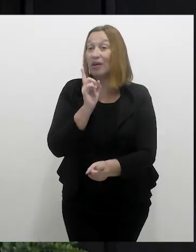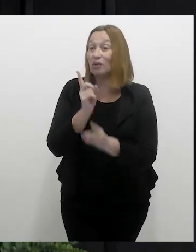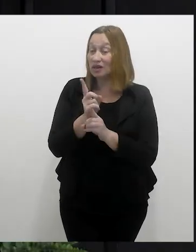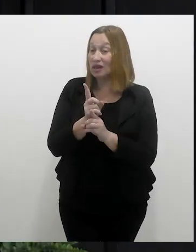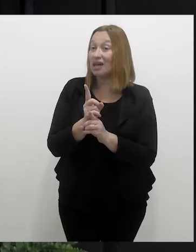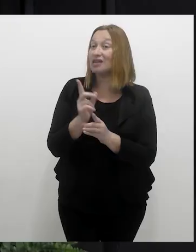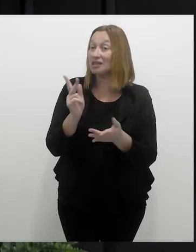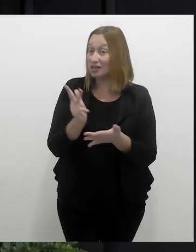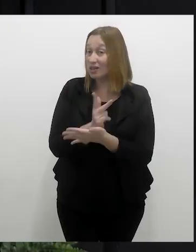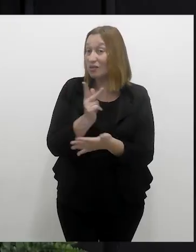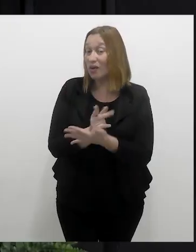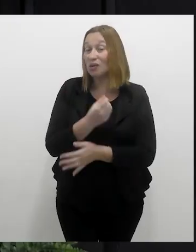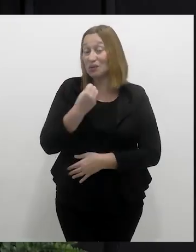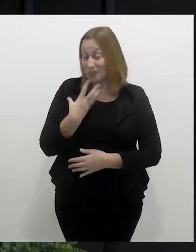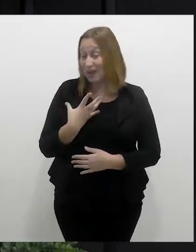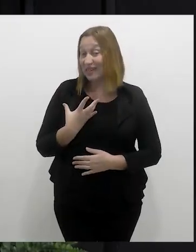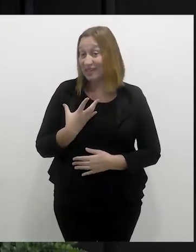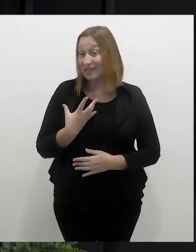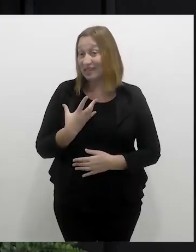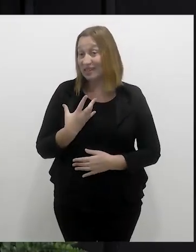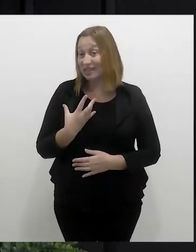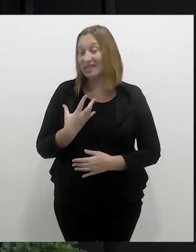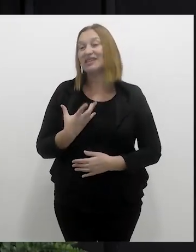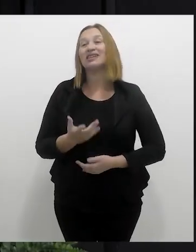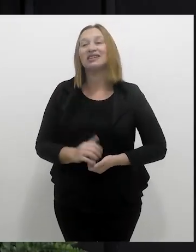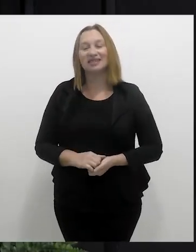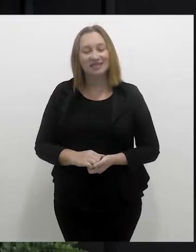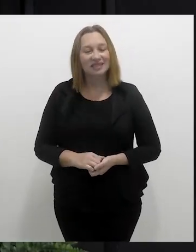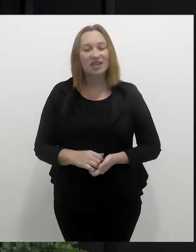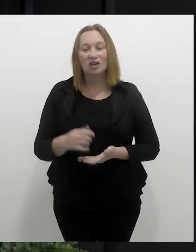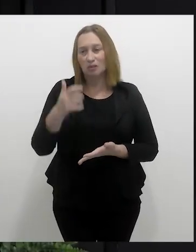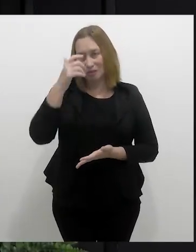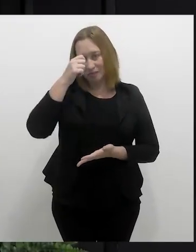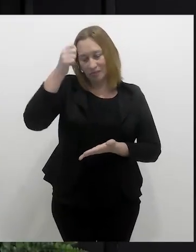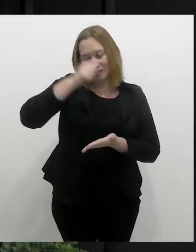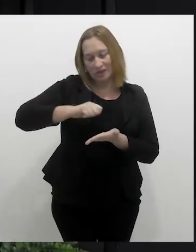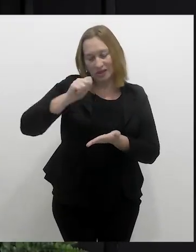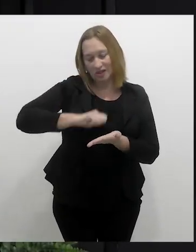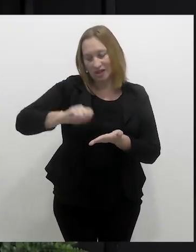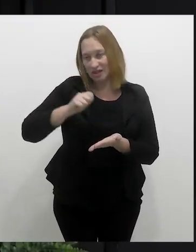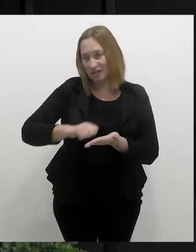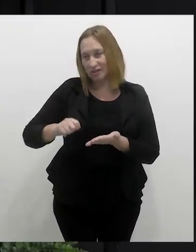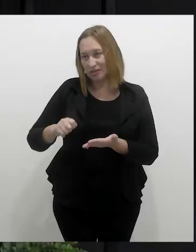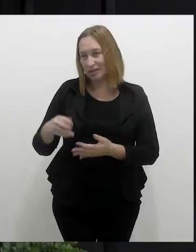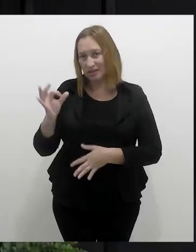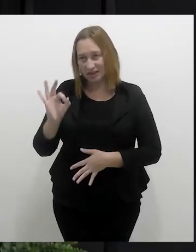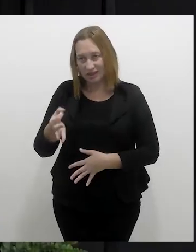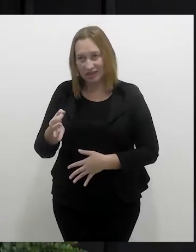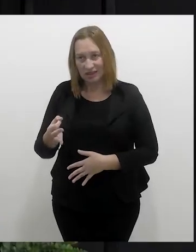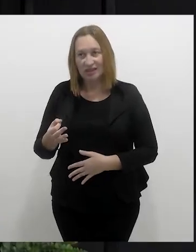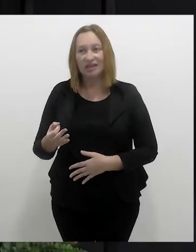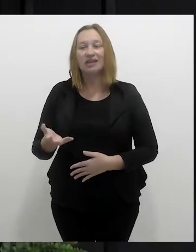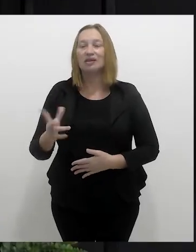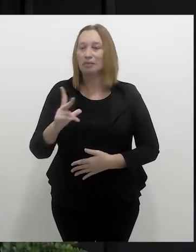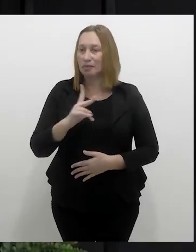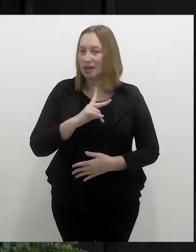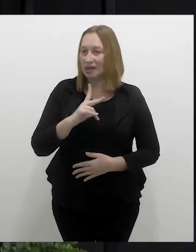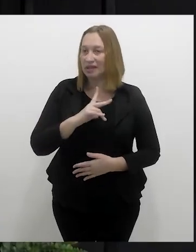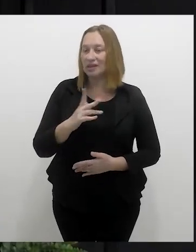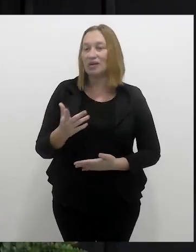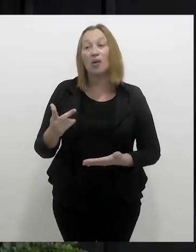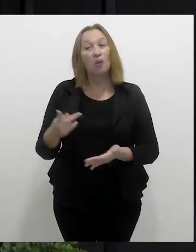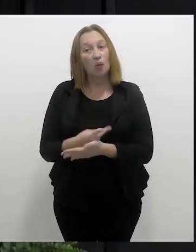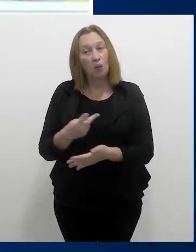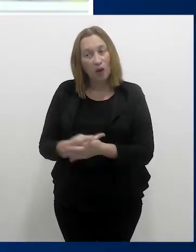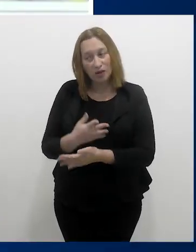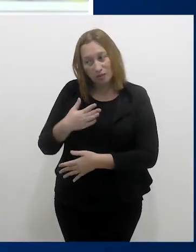te encontrar tem que ser com o erro do bem, né? Que acabou uma escritora que Exatamente. não foi um erro, é um acerto, né? É a Não,